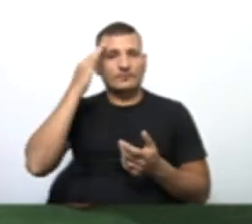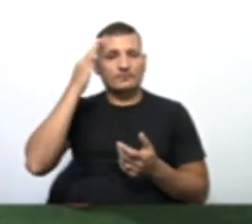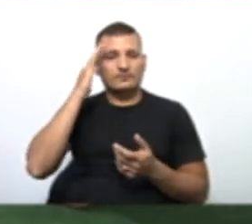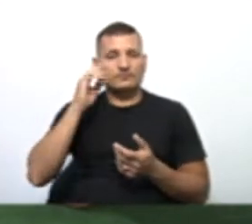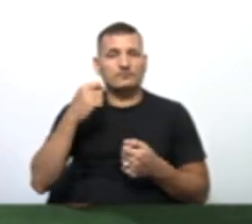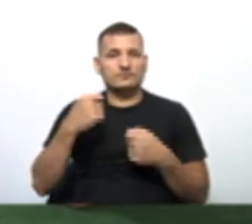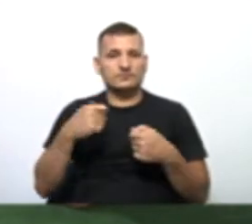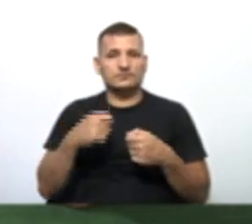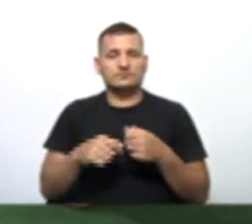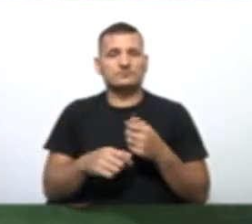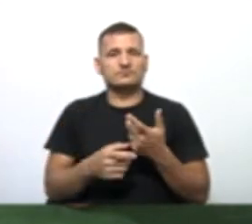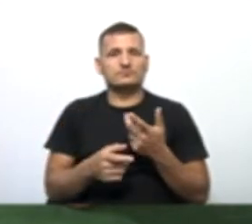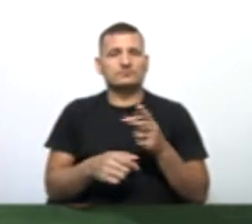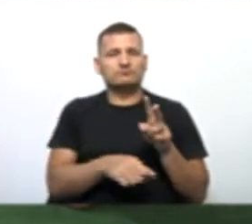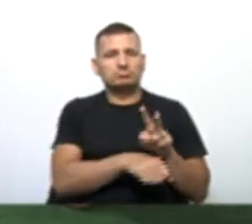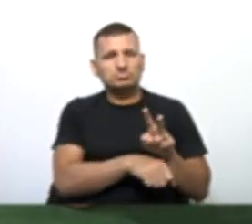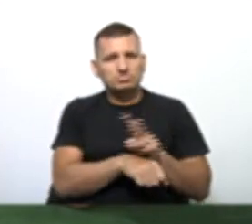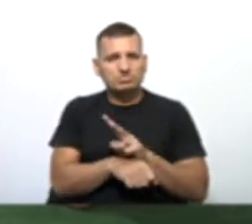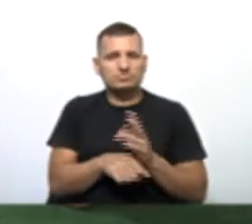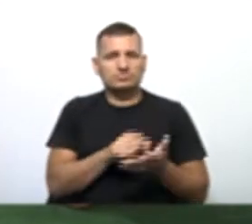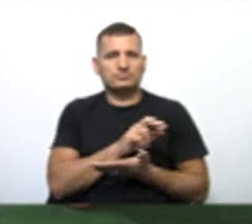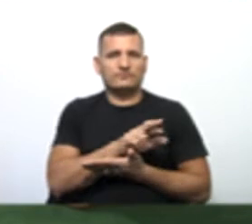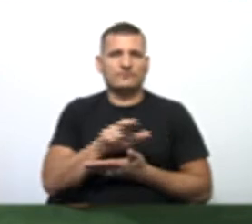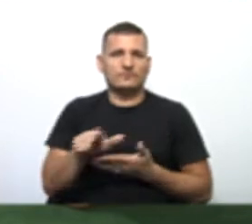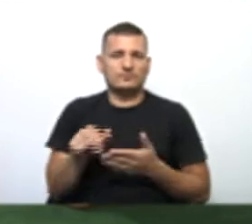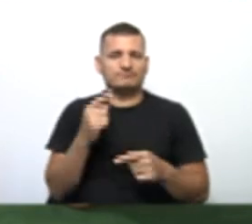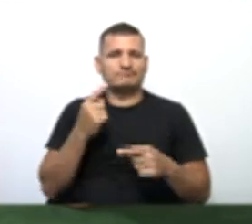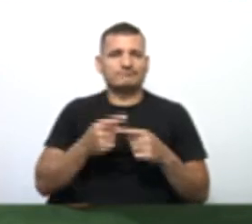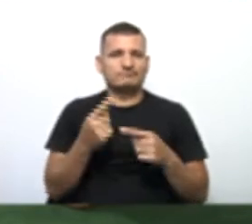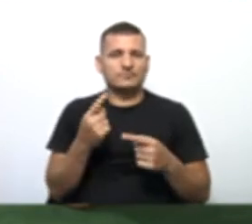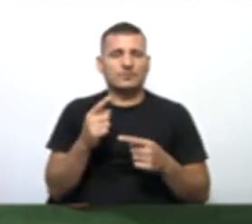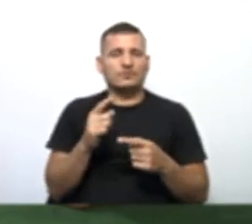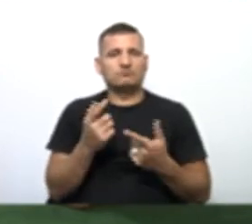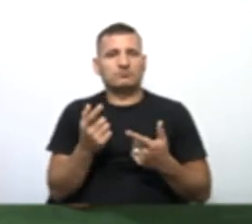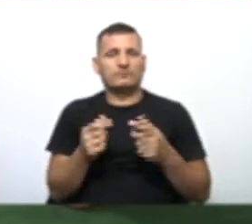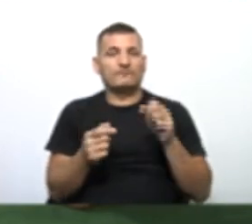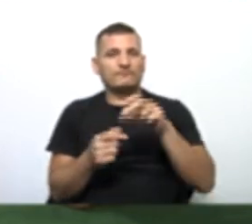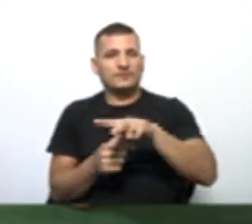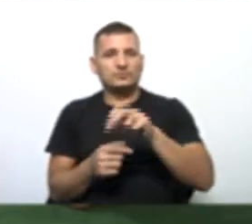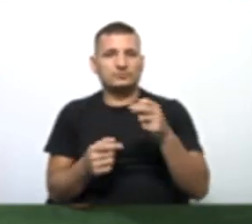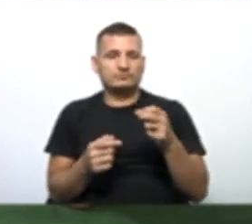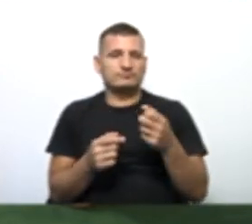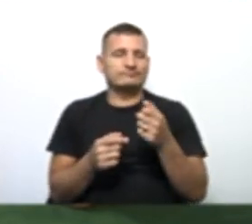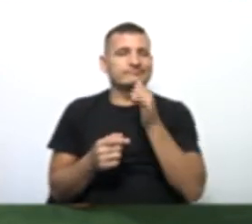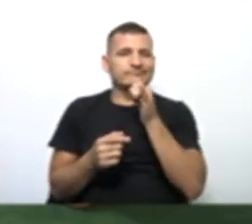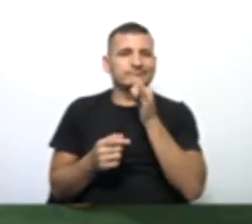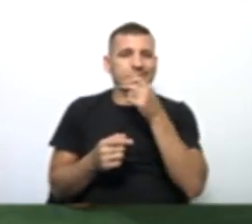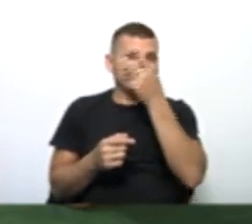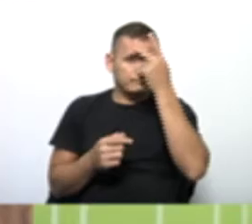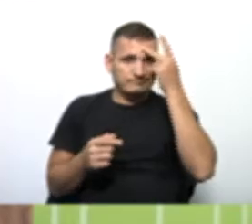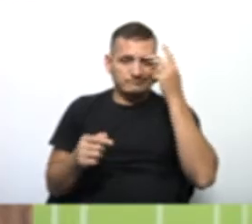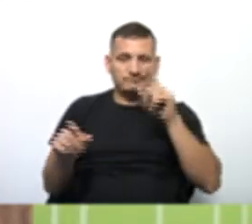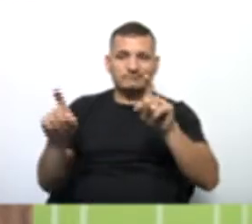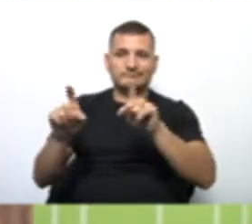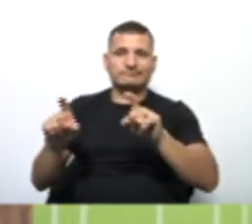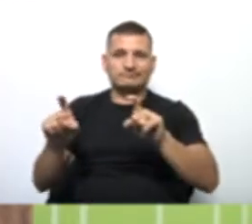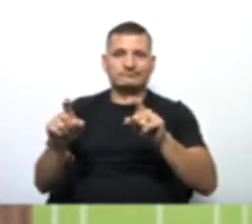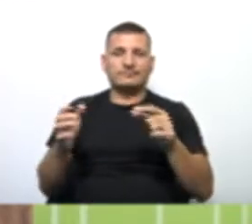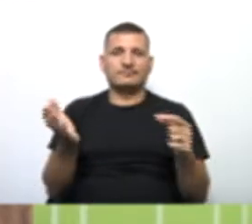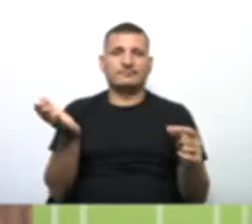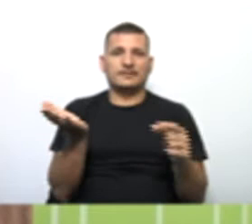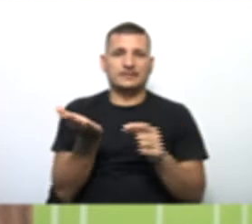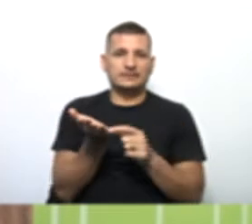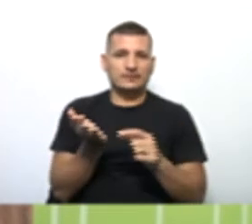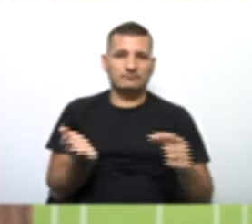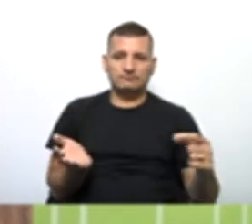por diversos motivos e alguns deles são esses, vírus, né? Imagina que alguém leva um pendrive, coloca no computador e aí